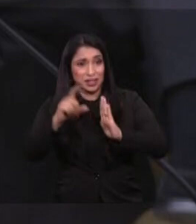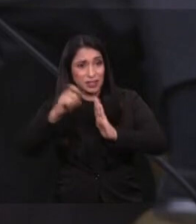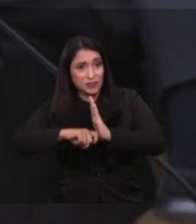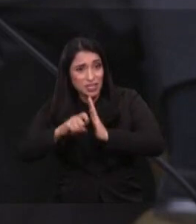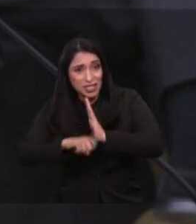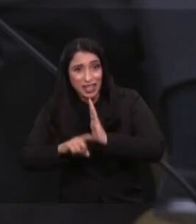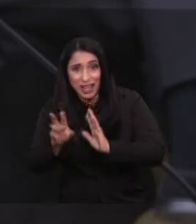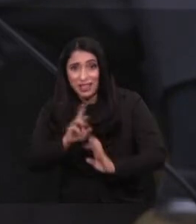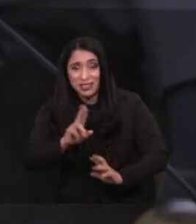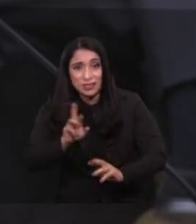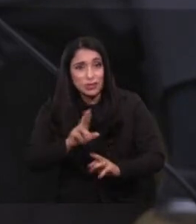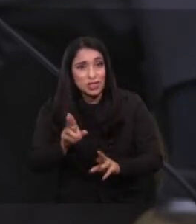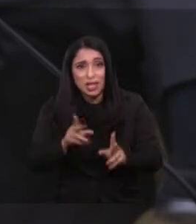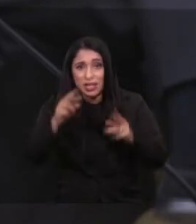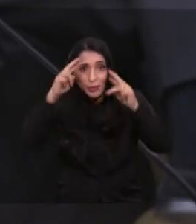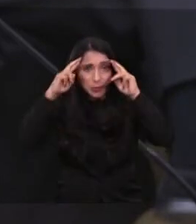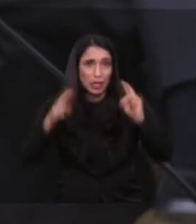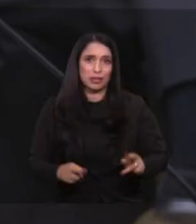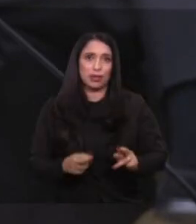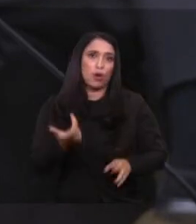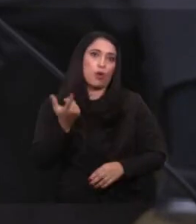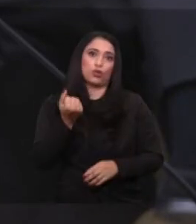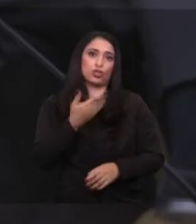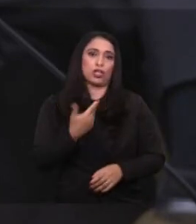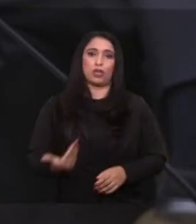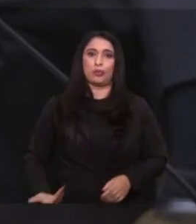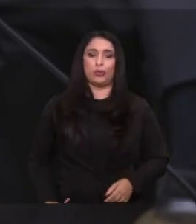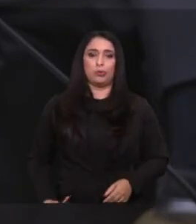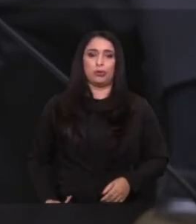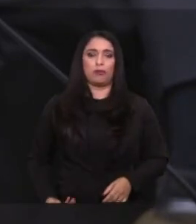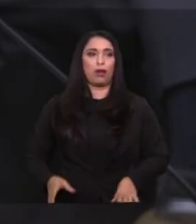se respeita o dinheiro público, como se